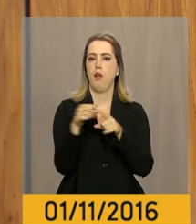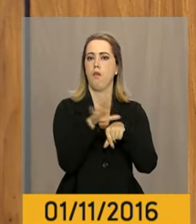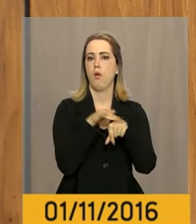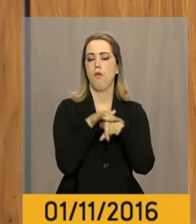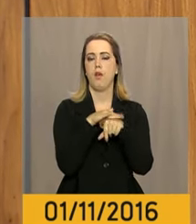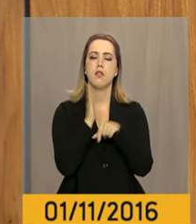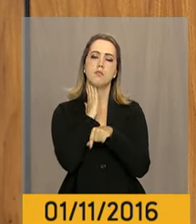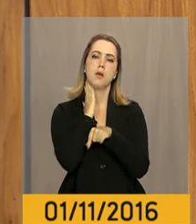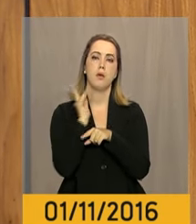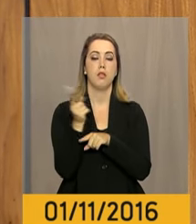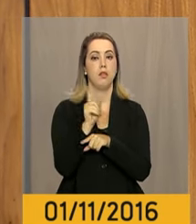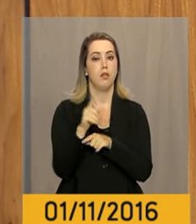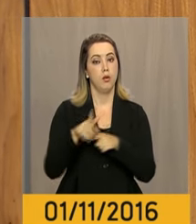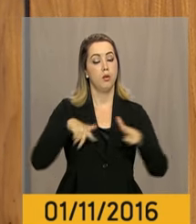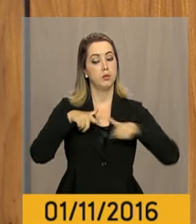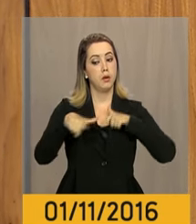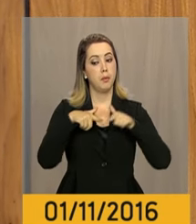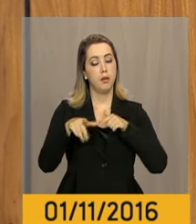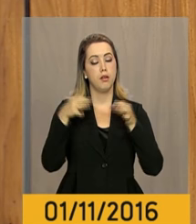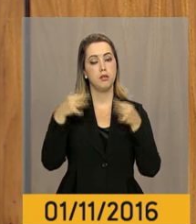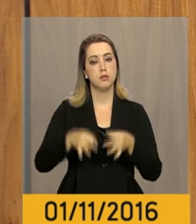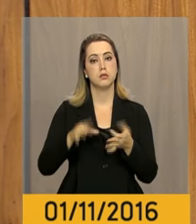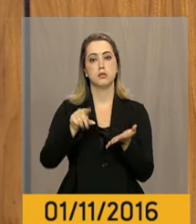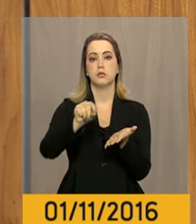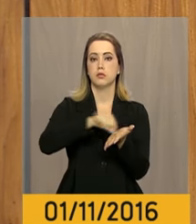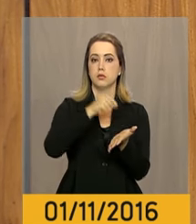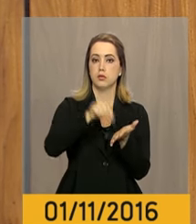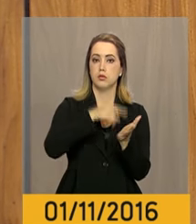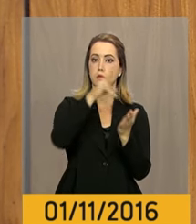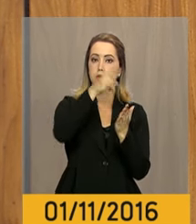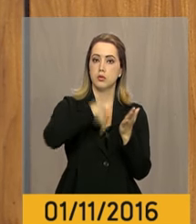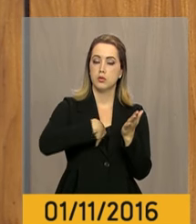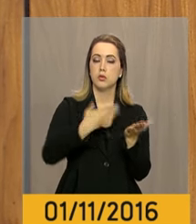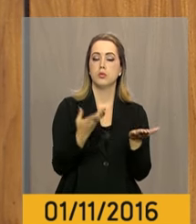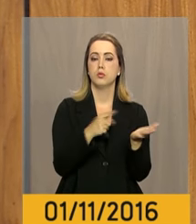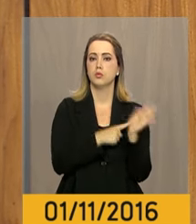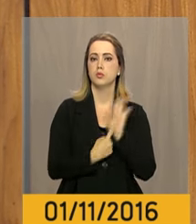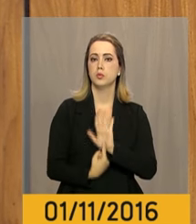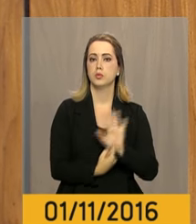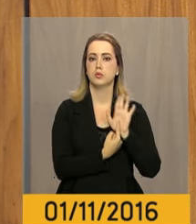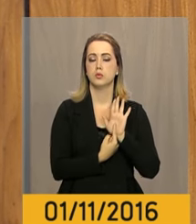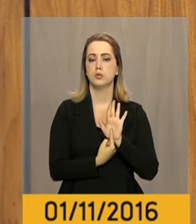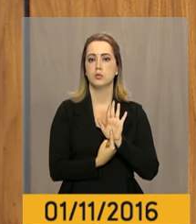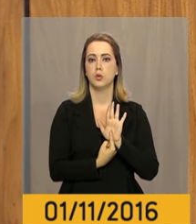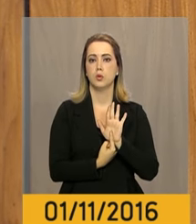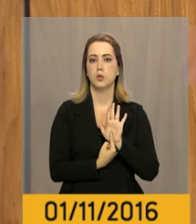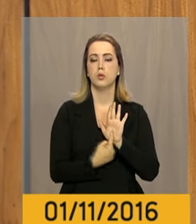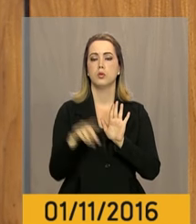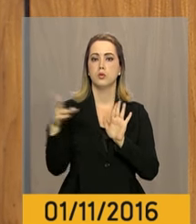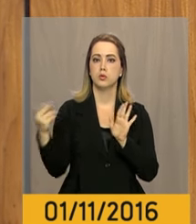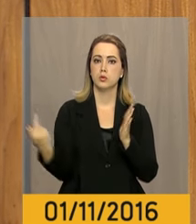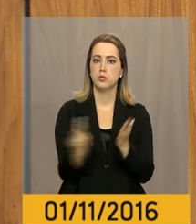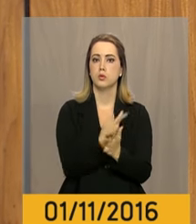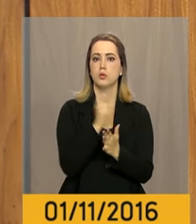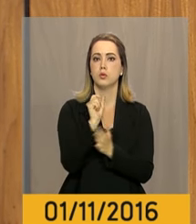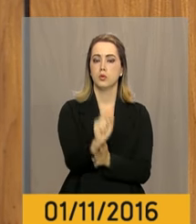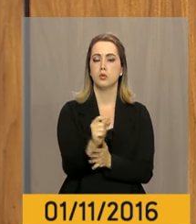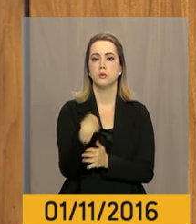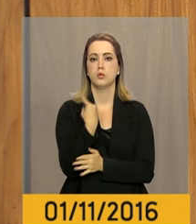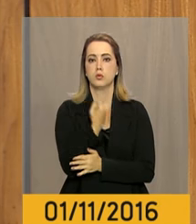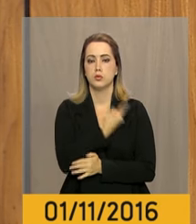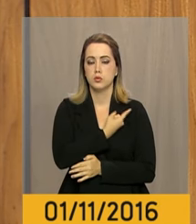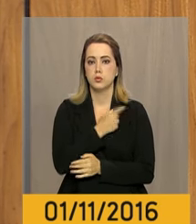execução, já que os documentos assinados revelam precisamente a execução daquilo que